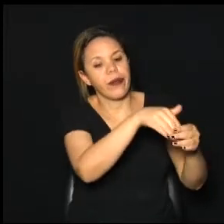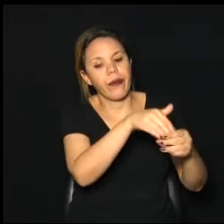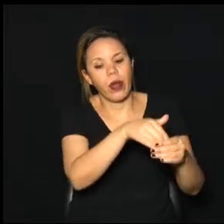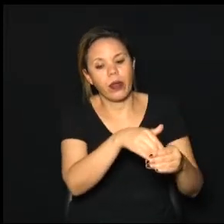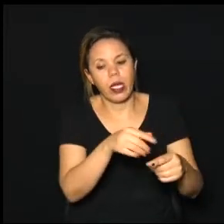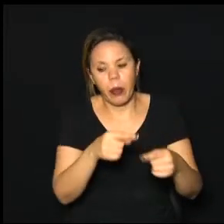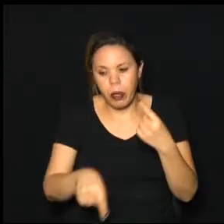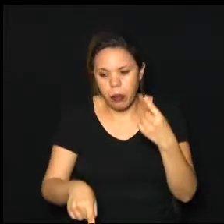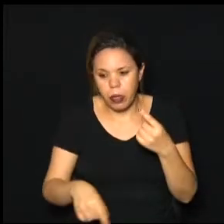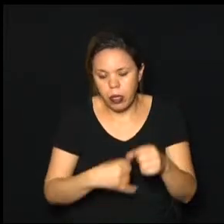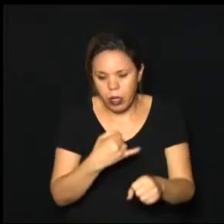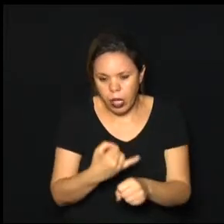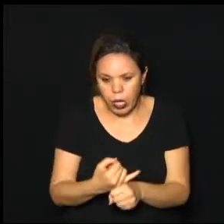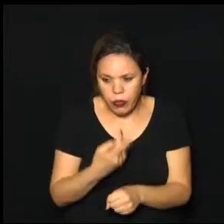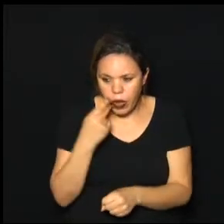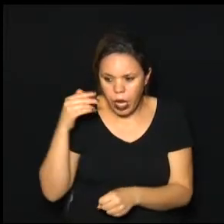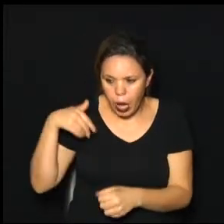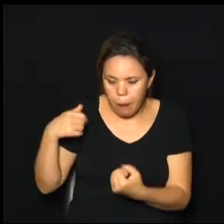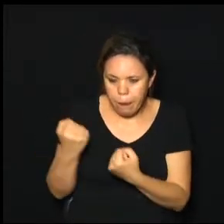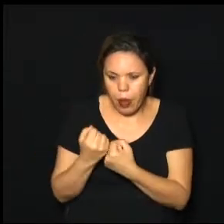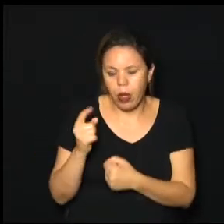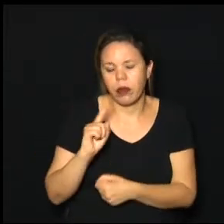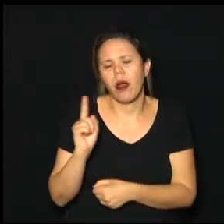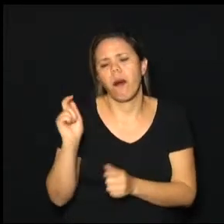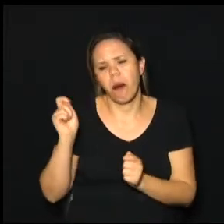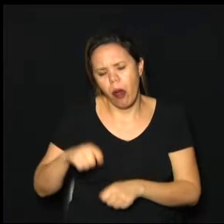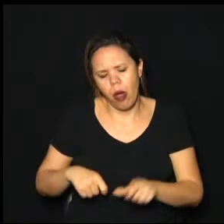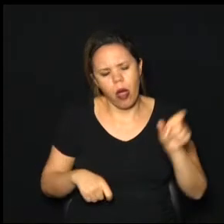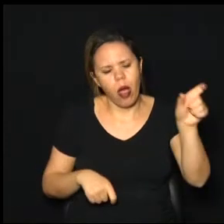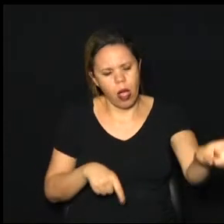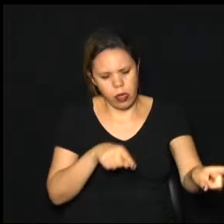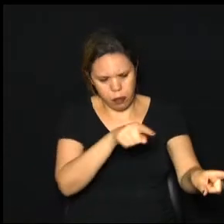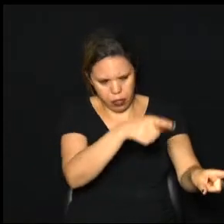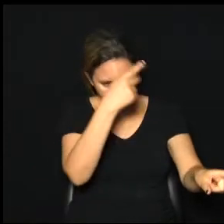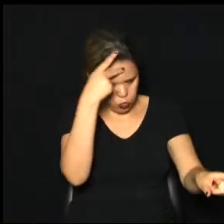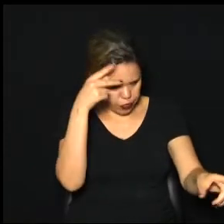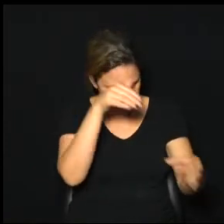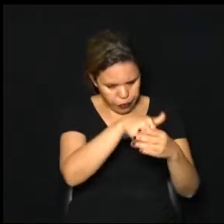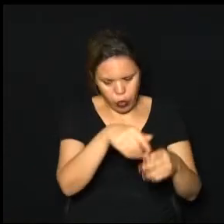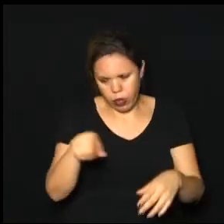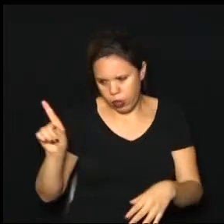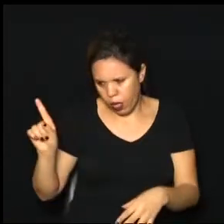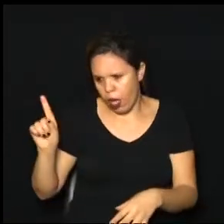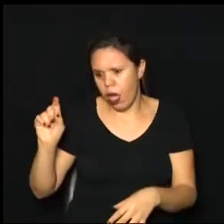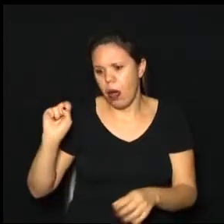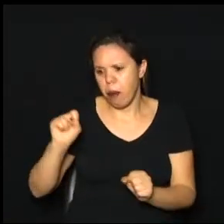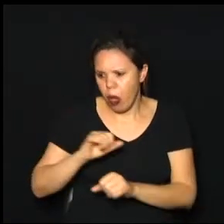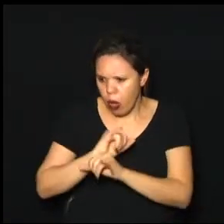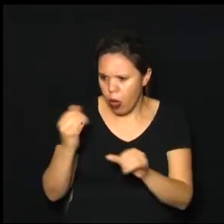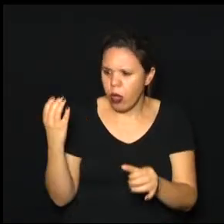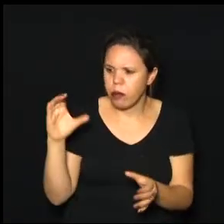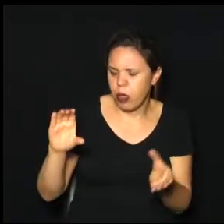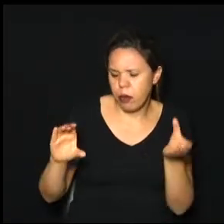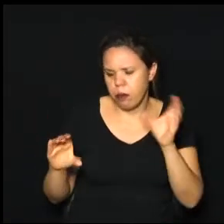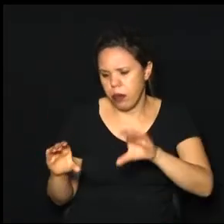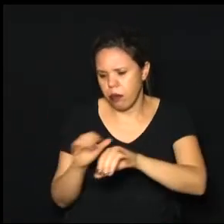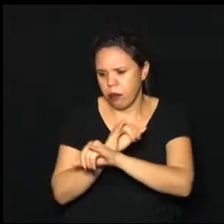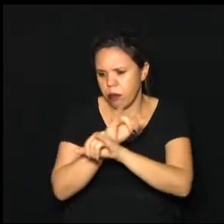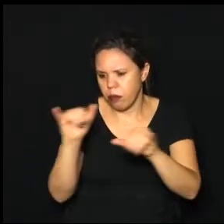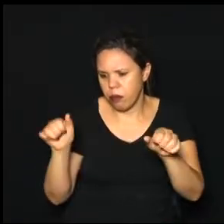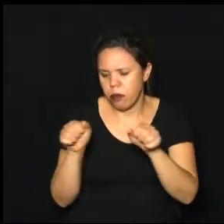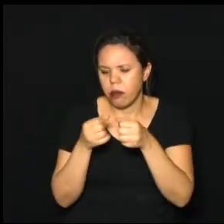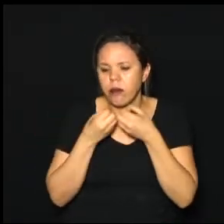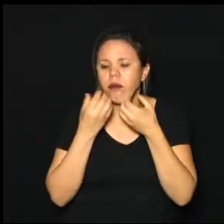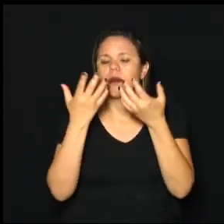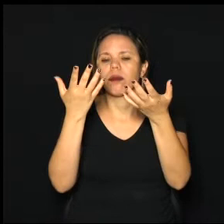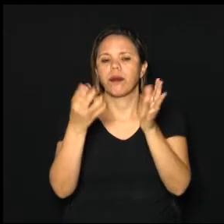apoia? Lógico que não. O eleitor pode falar na internet, ele pode fazer posts, ele pode